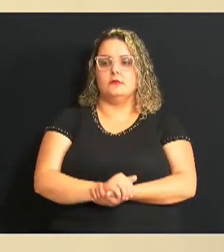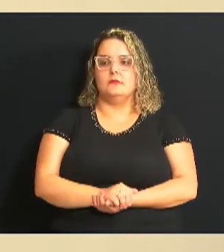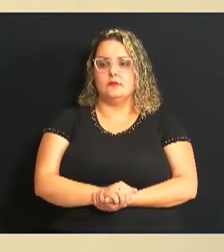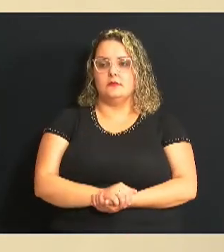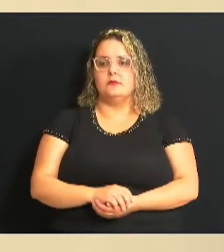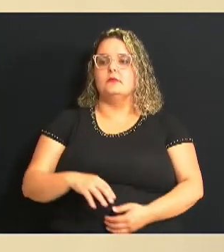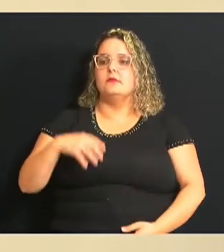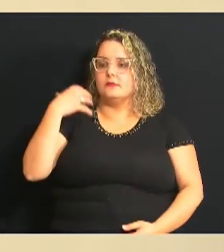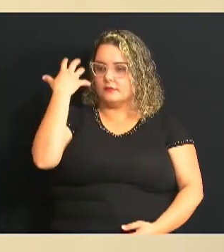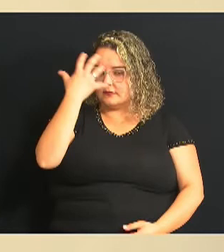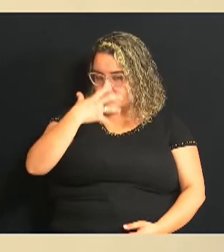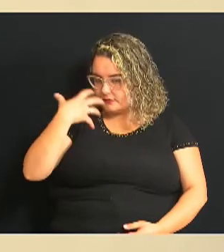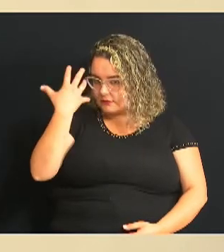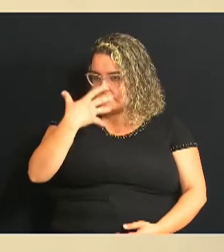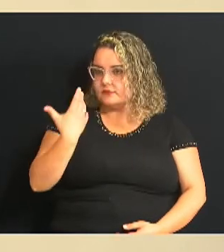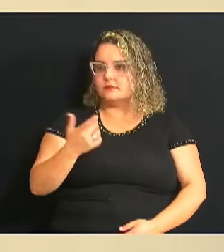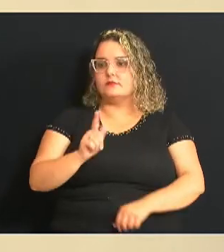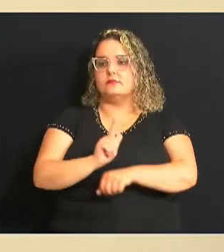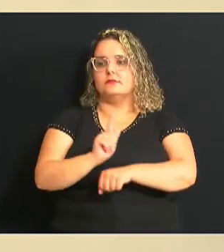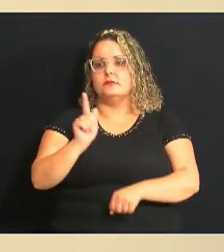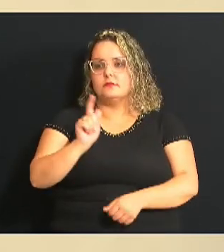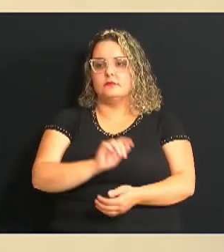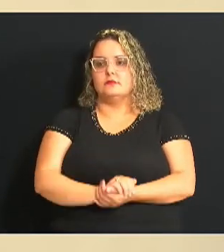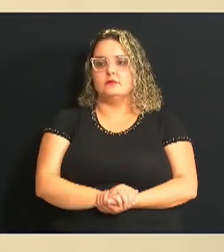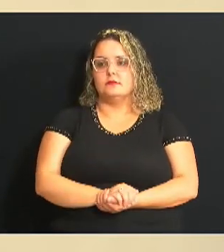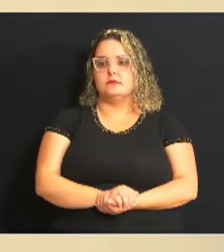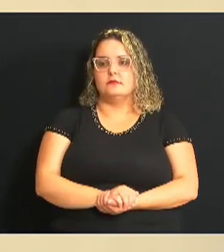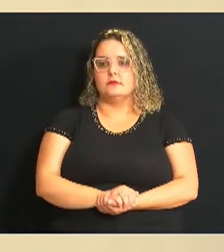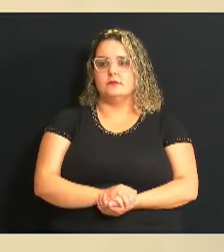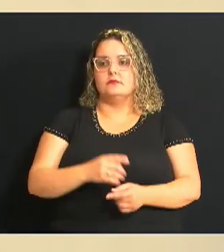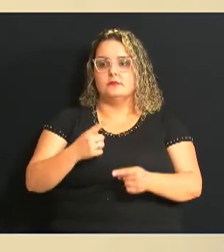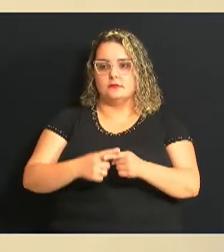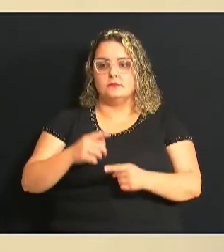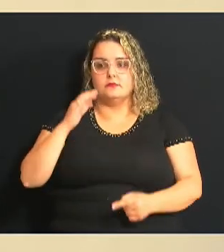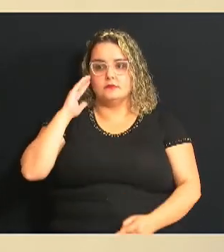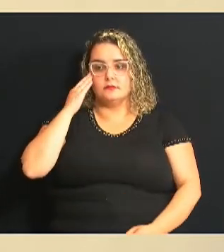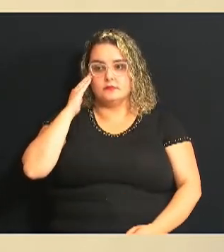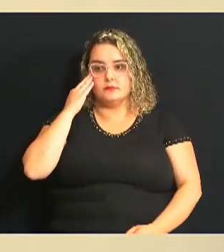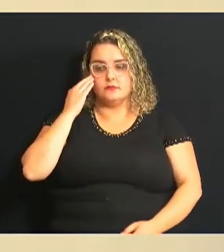paixão pela graduação, porque eu entendo que